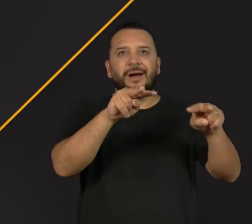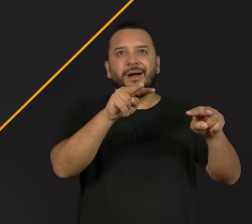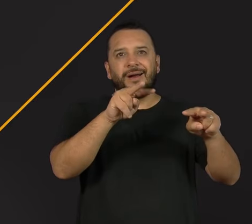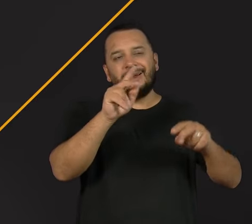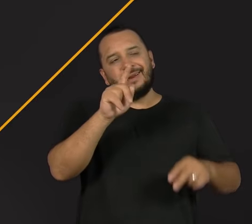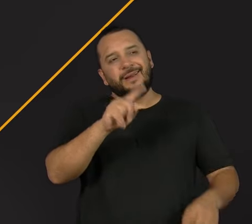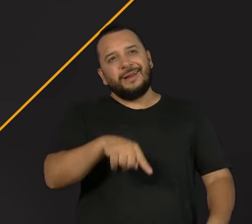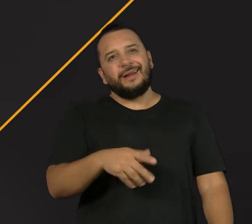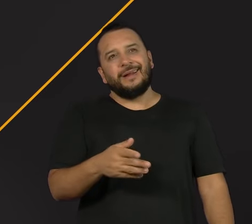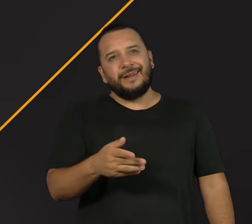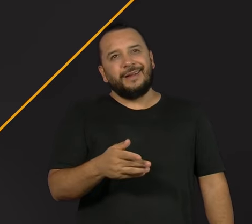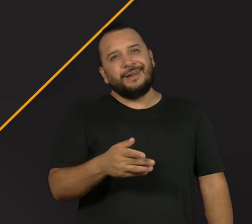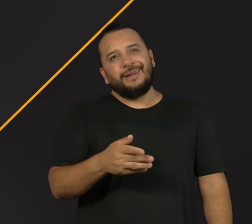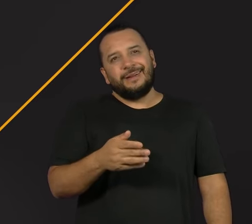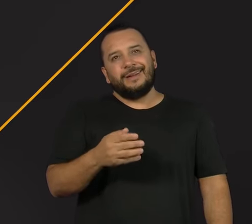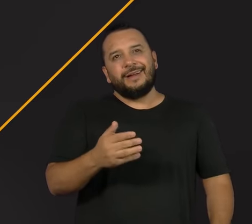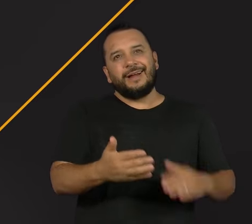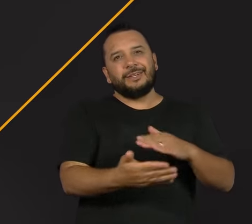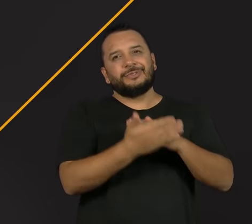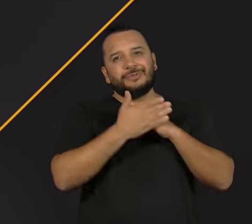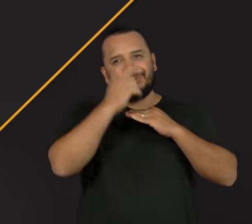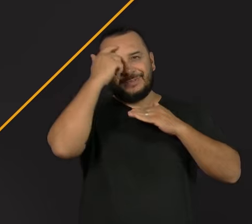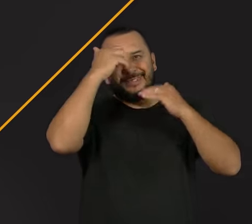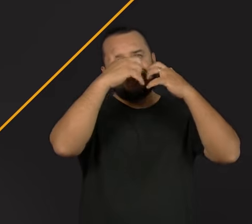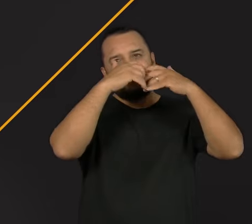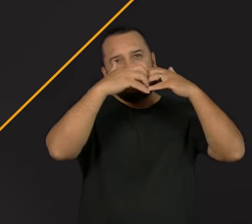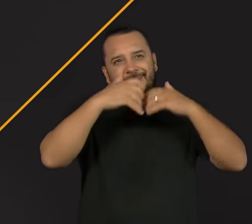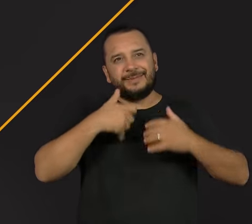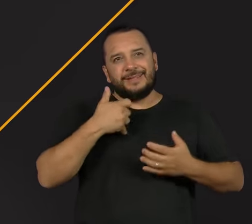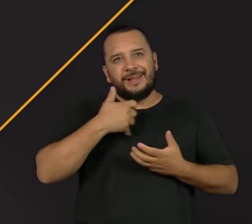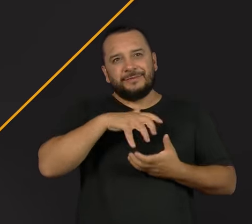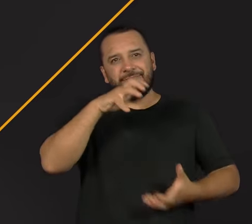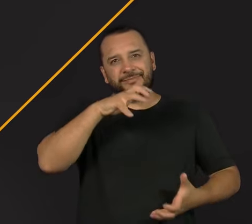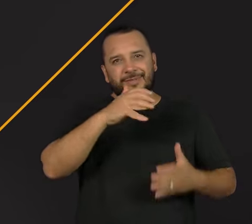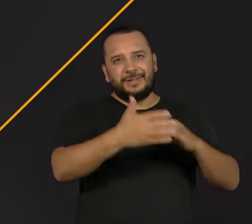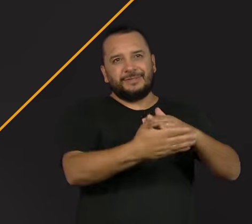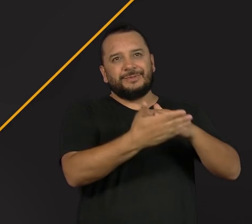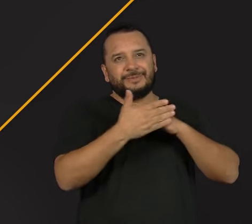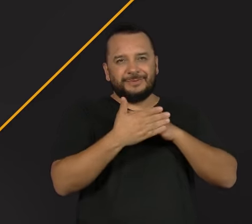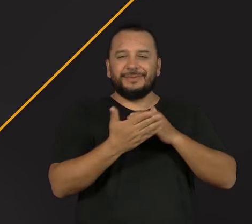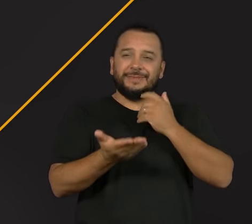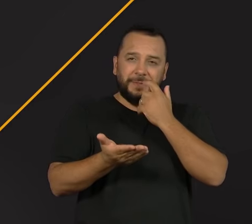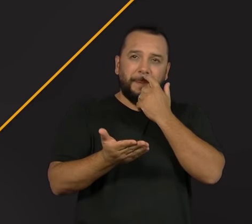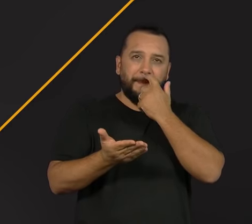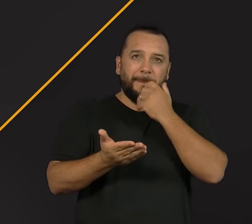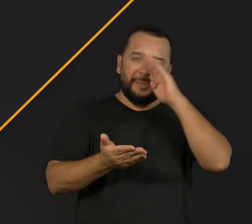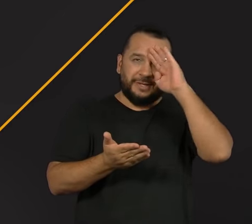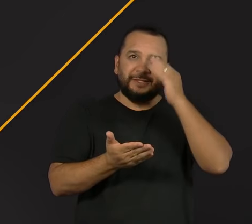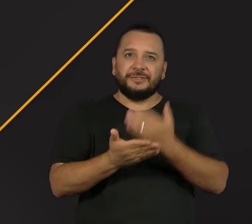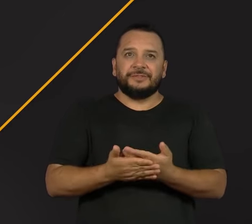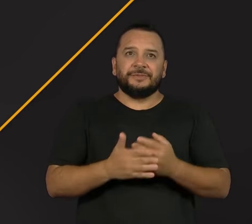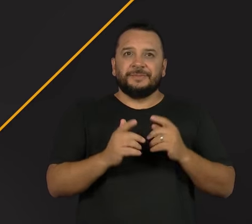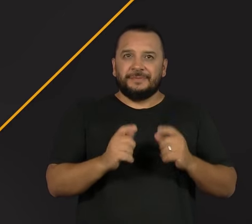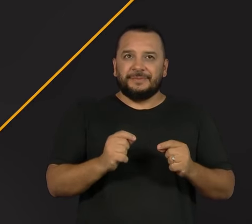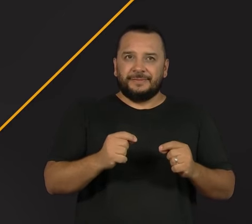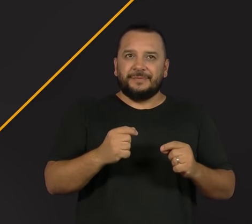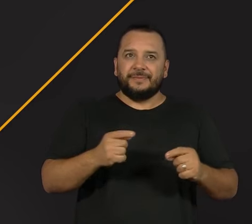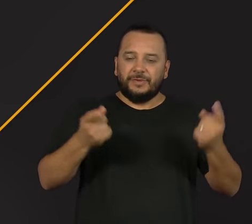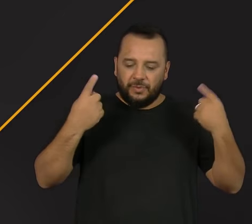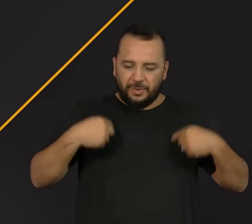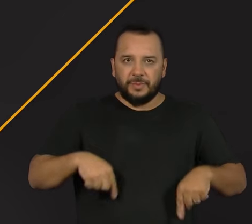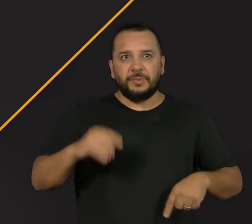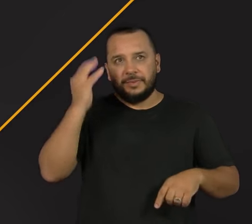ganhos que vão alimentar meu cérebro para o envelhecimento. Então, sem dúvida, a parte estética é